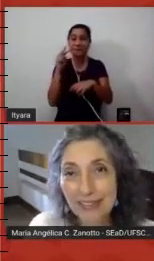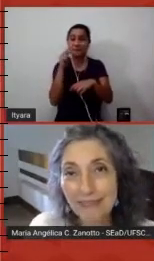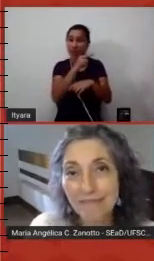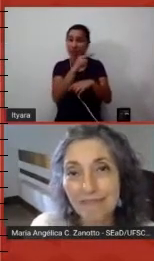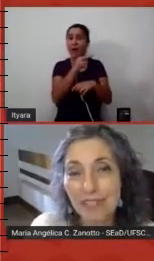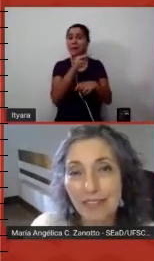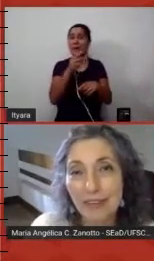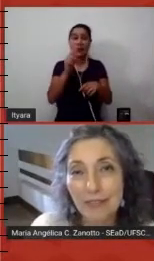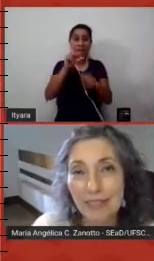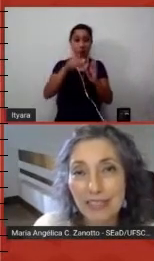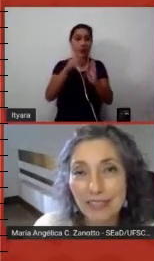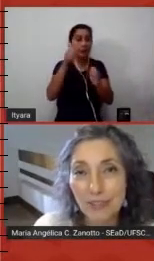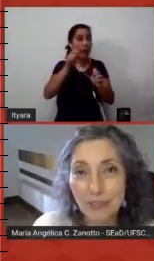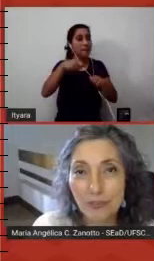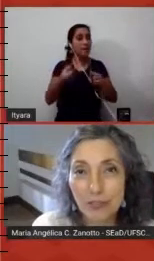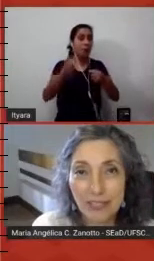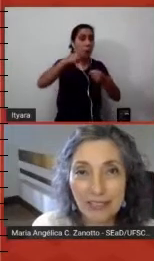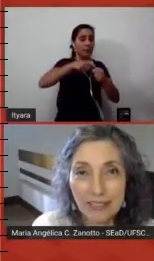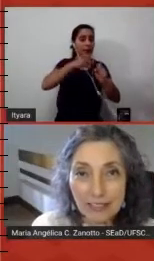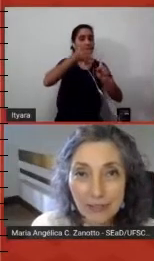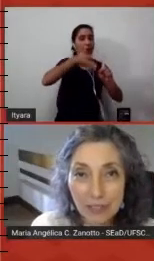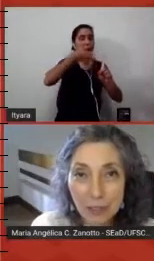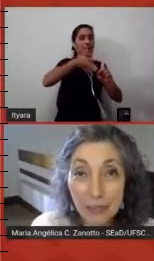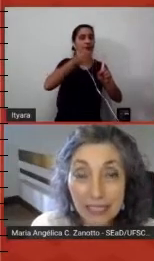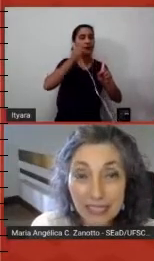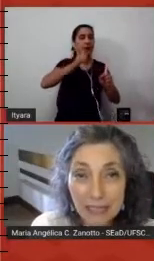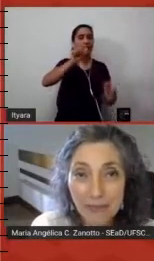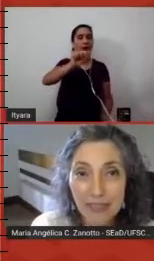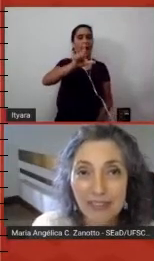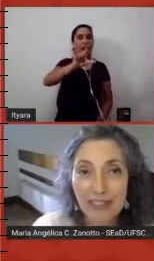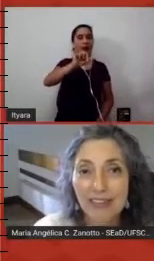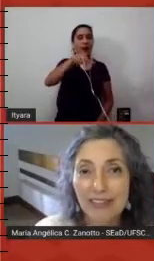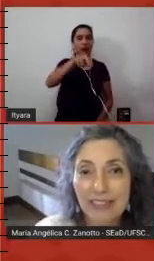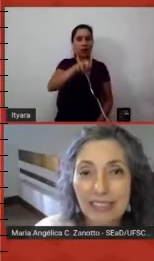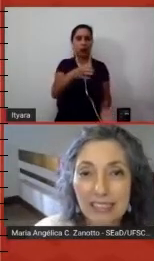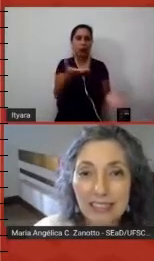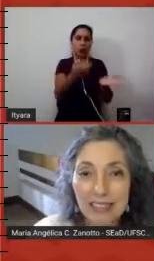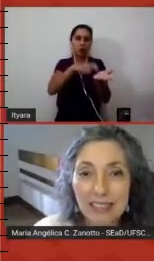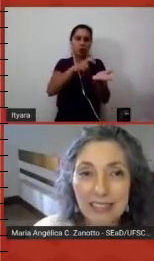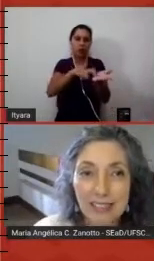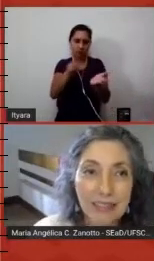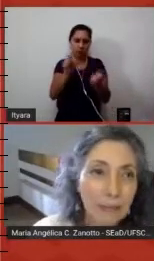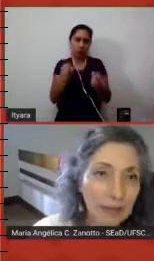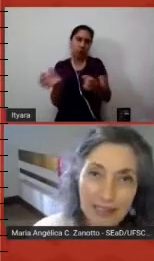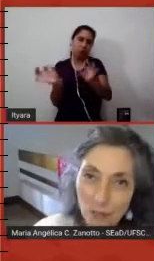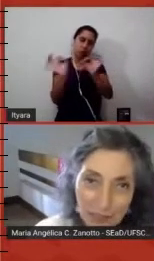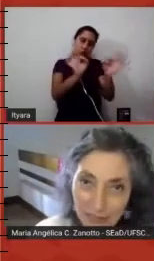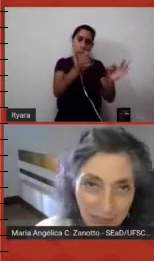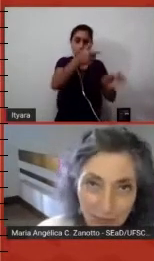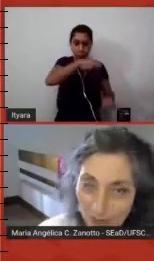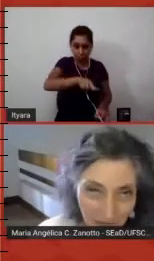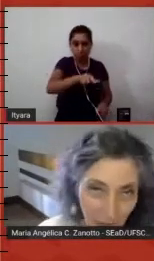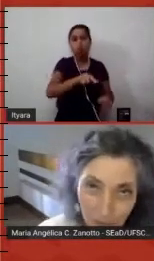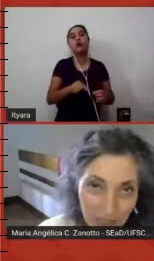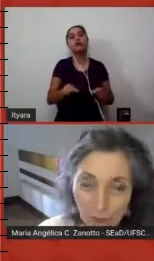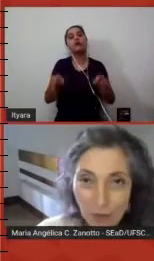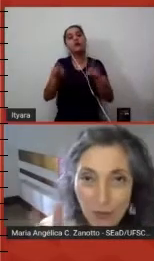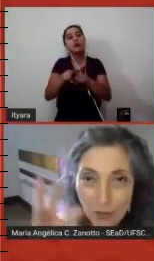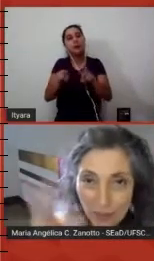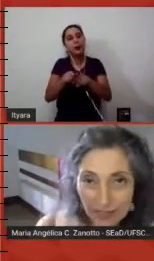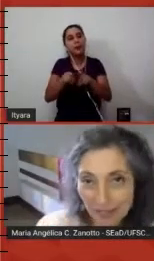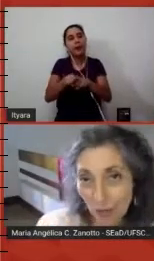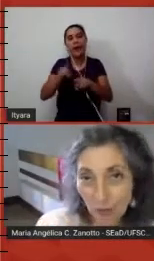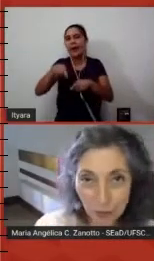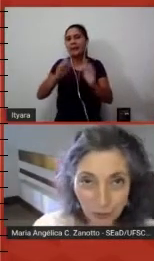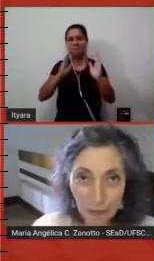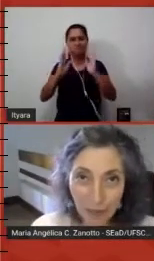da Aline Felício, que foi de manhã, e também todo esse